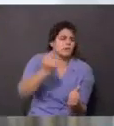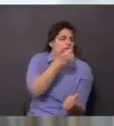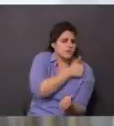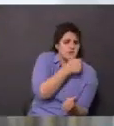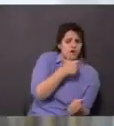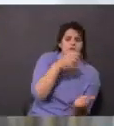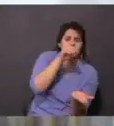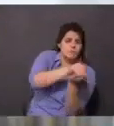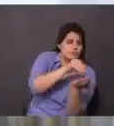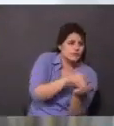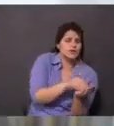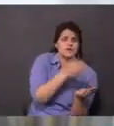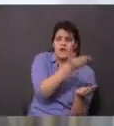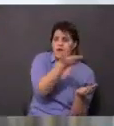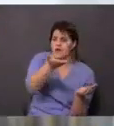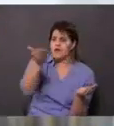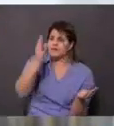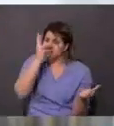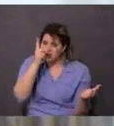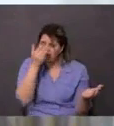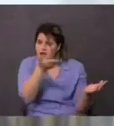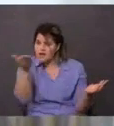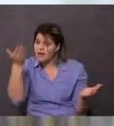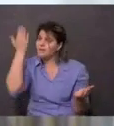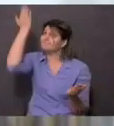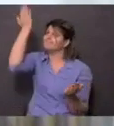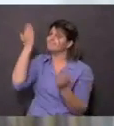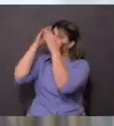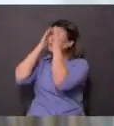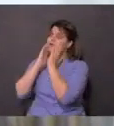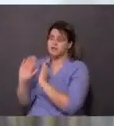estão na pobreza, dos que estão tristes e infelizes.